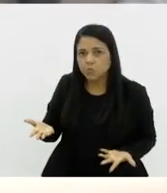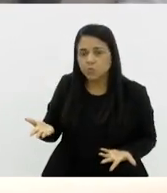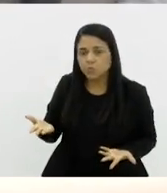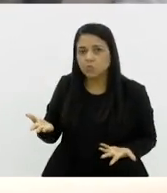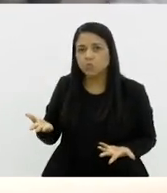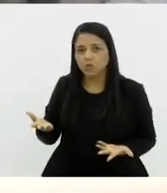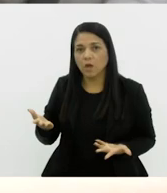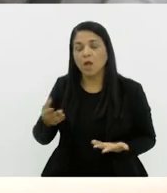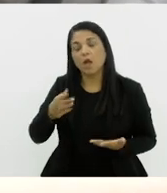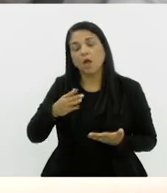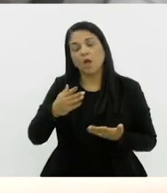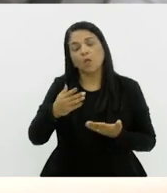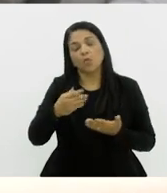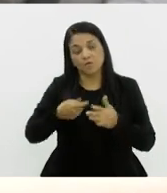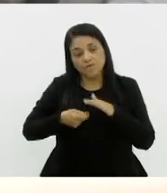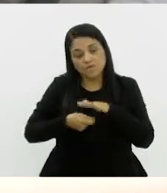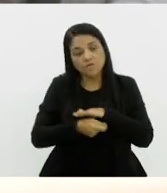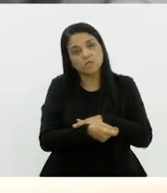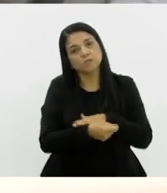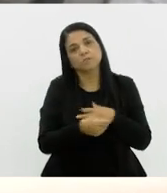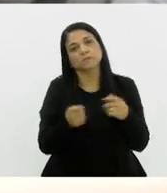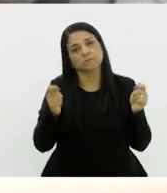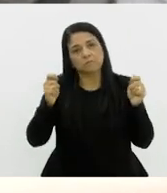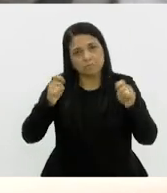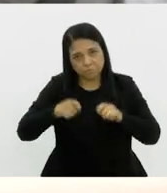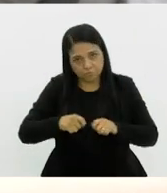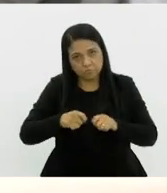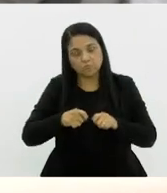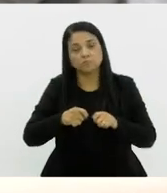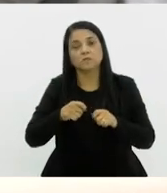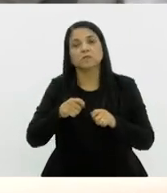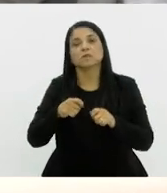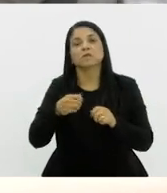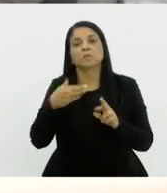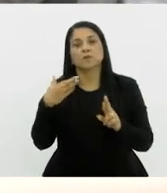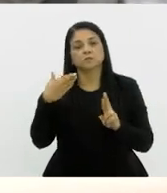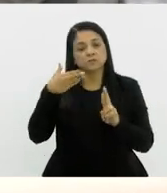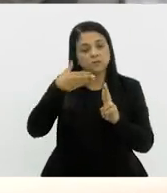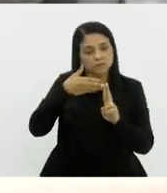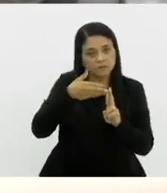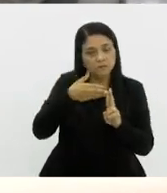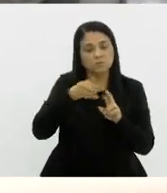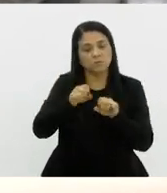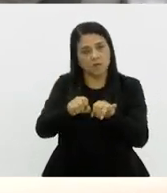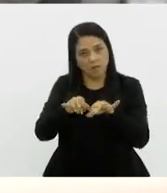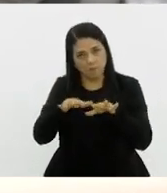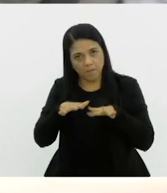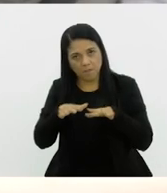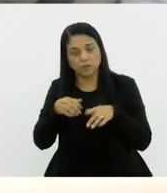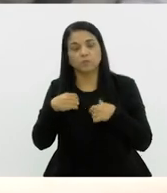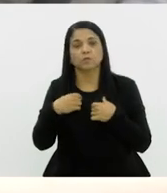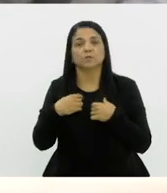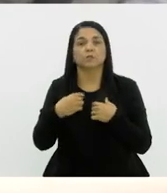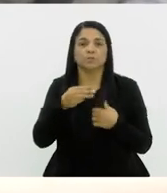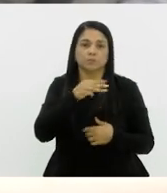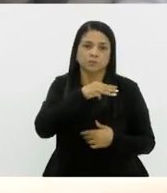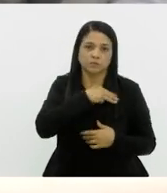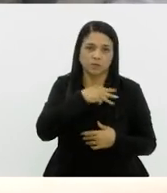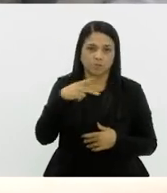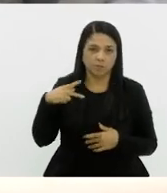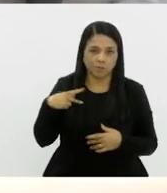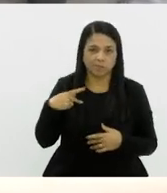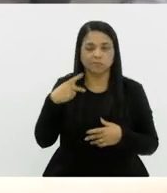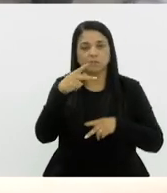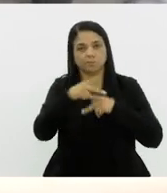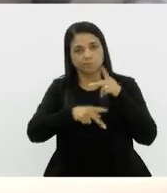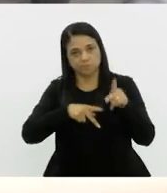custo é um investimento, e um investimento que vale a pena e pode ser referendado por esse parlamento, por esse Ministério Público, pela